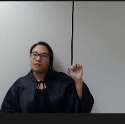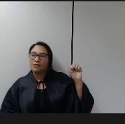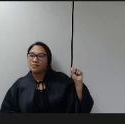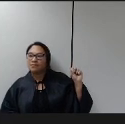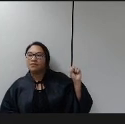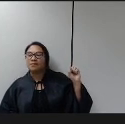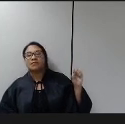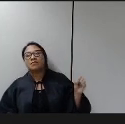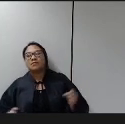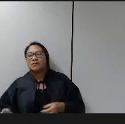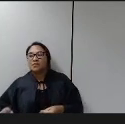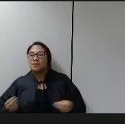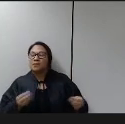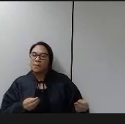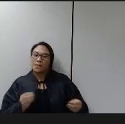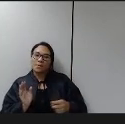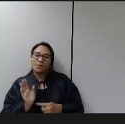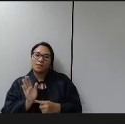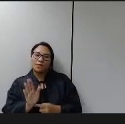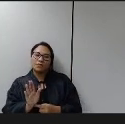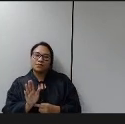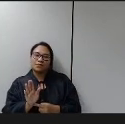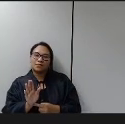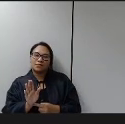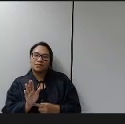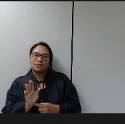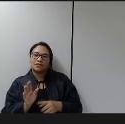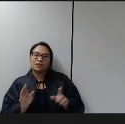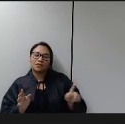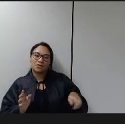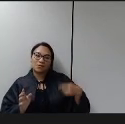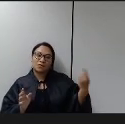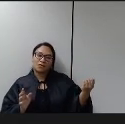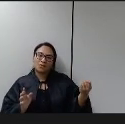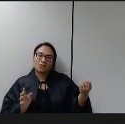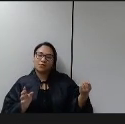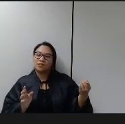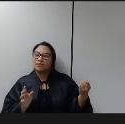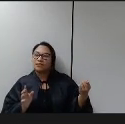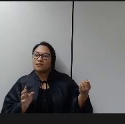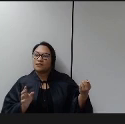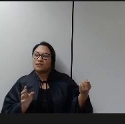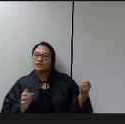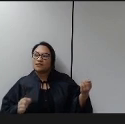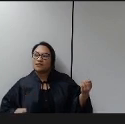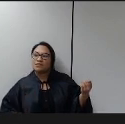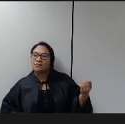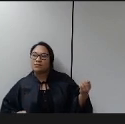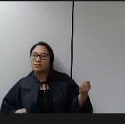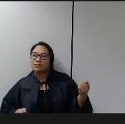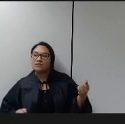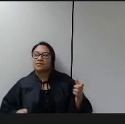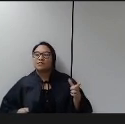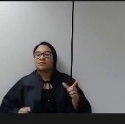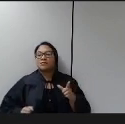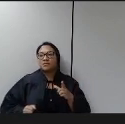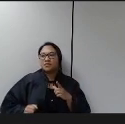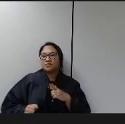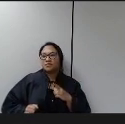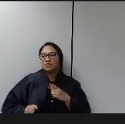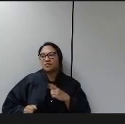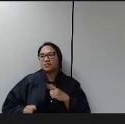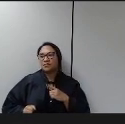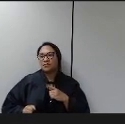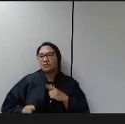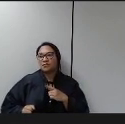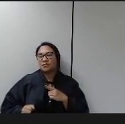Magalhães e o outro da relatoria do ministro Sérgio Cuquina, ou seja, para ter a posição das duas